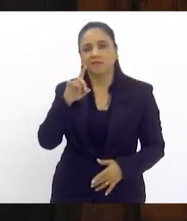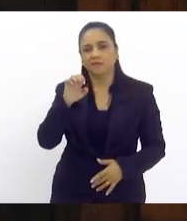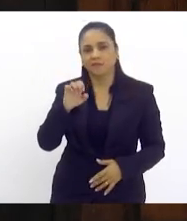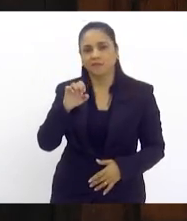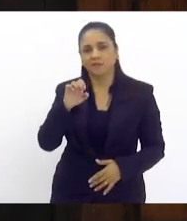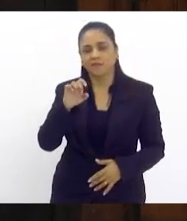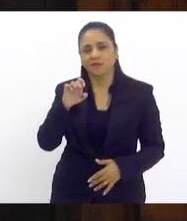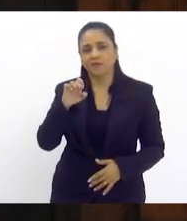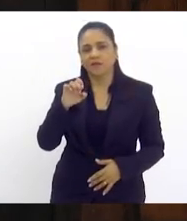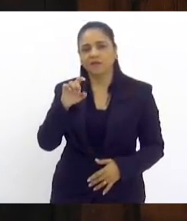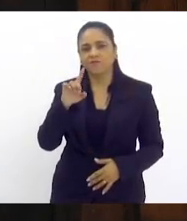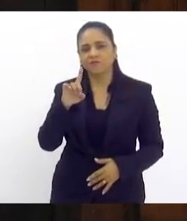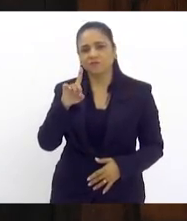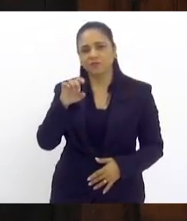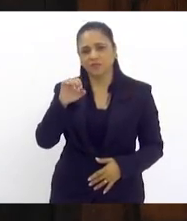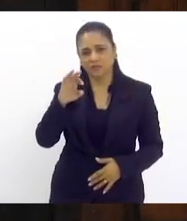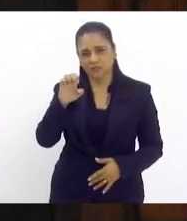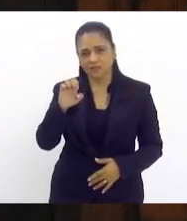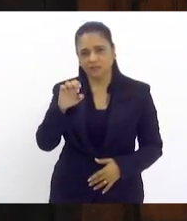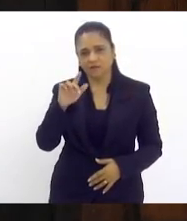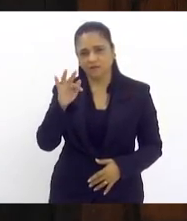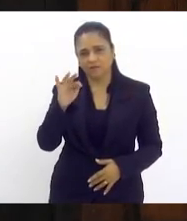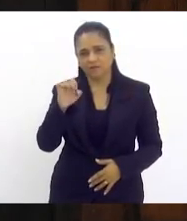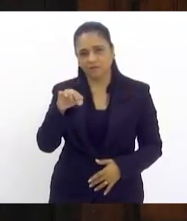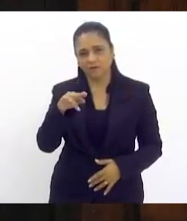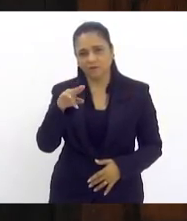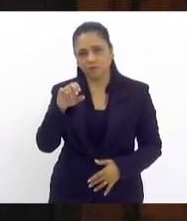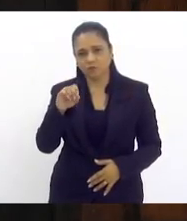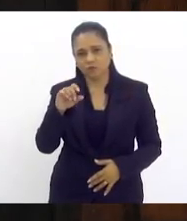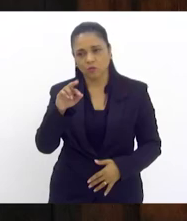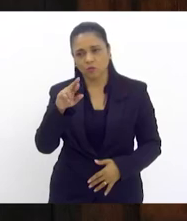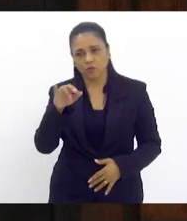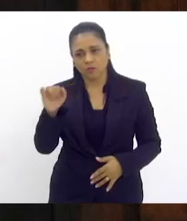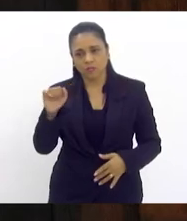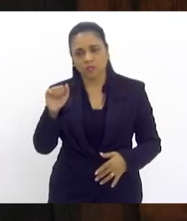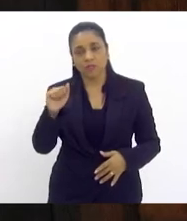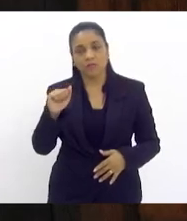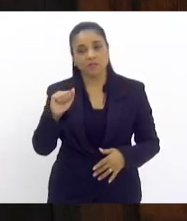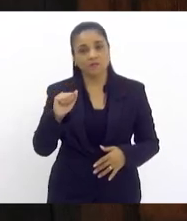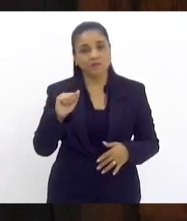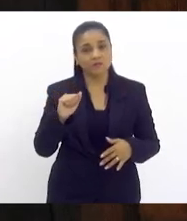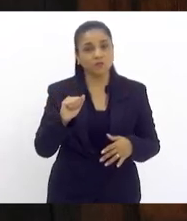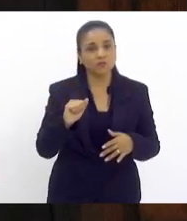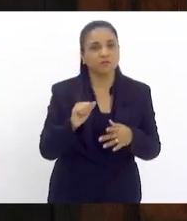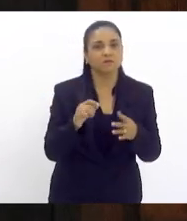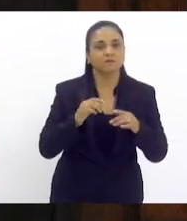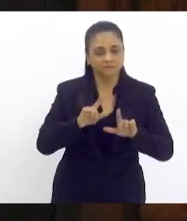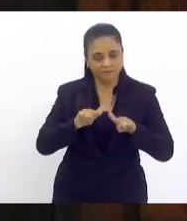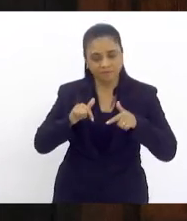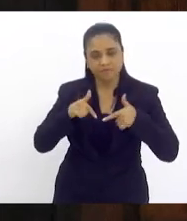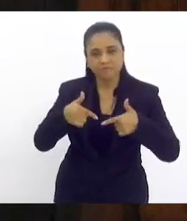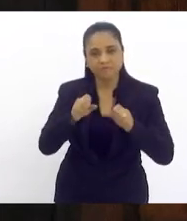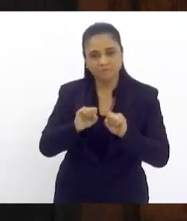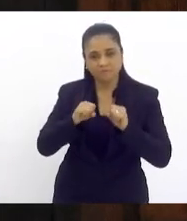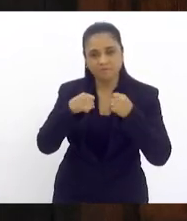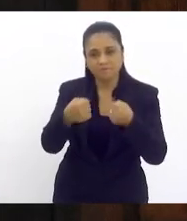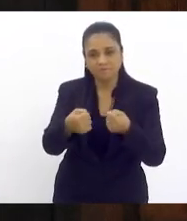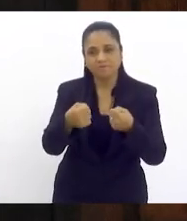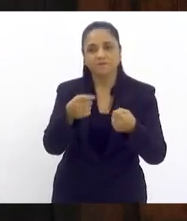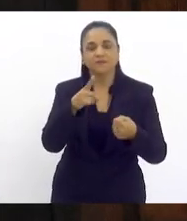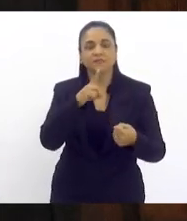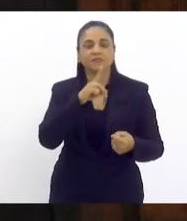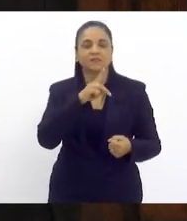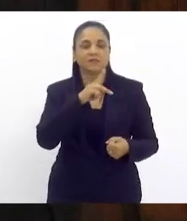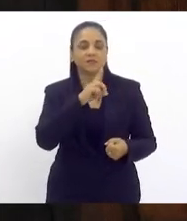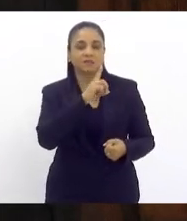iniciativa de Vossa Excelência nesse projeto que obriga, né, a aplicação de questionário MCHAT para